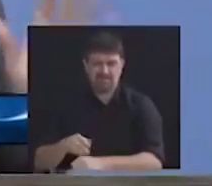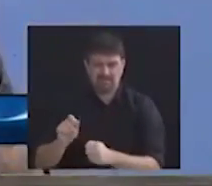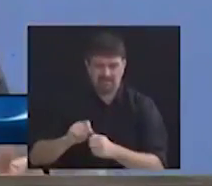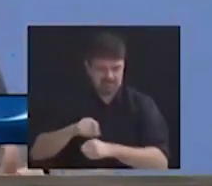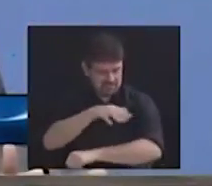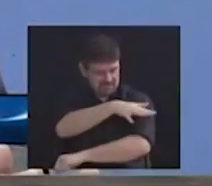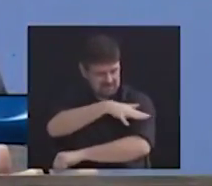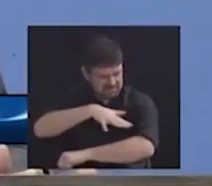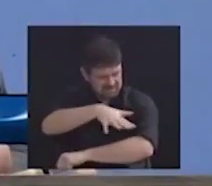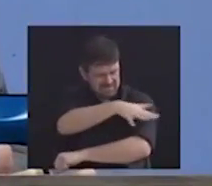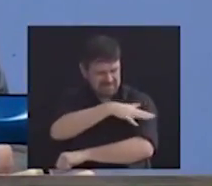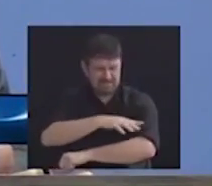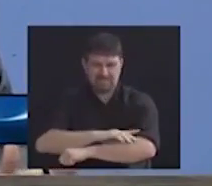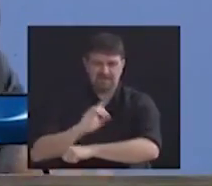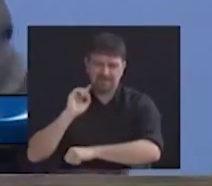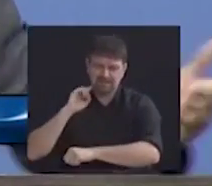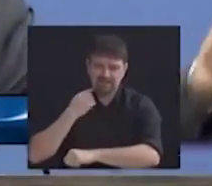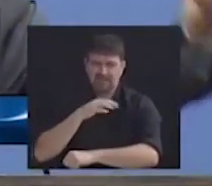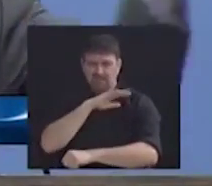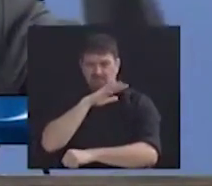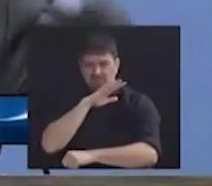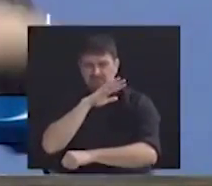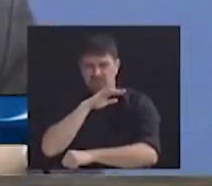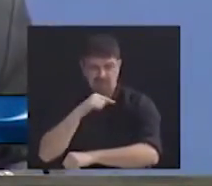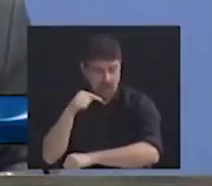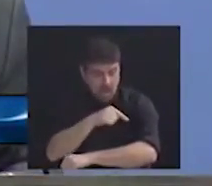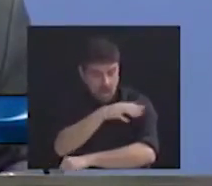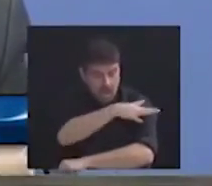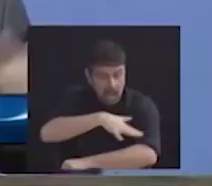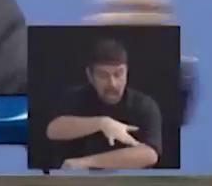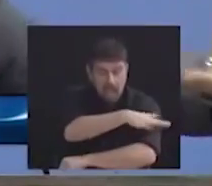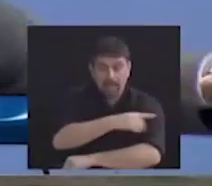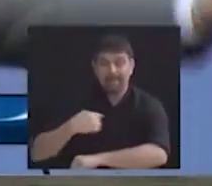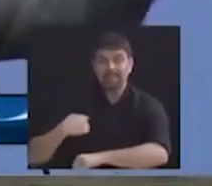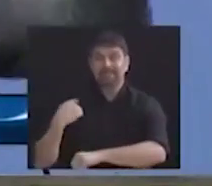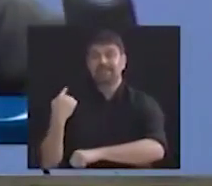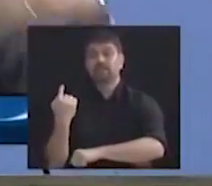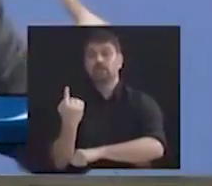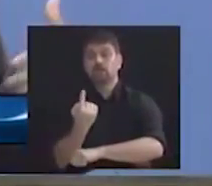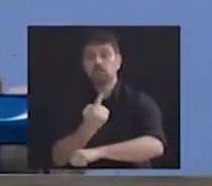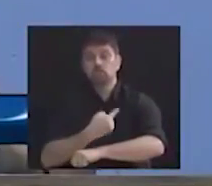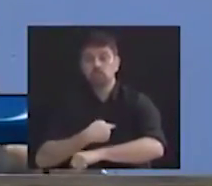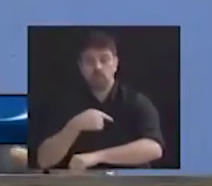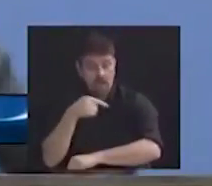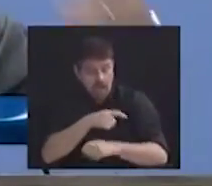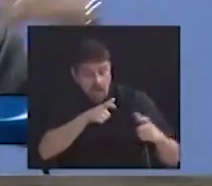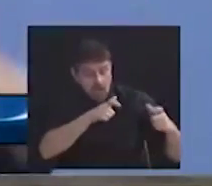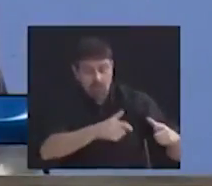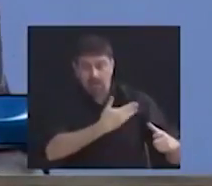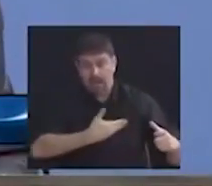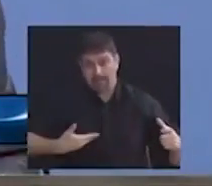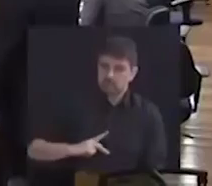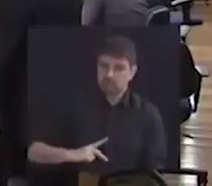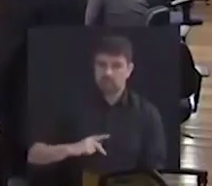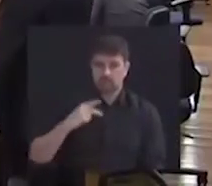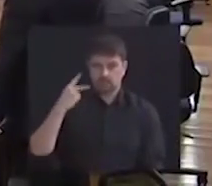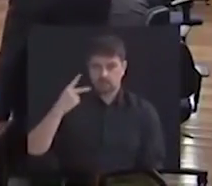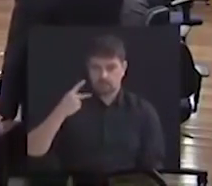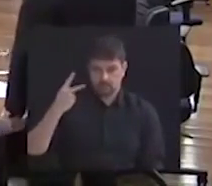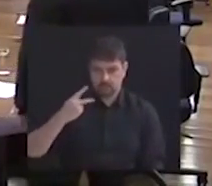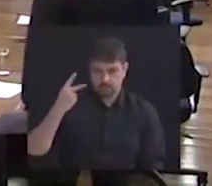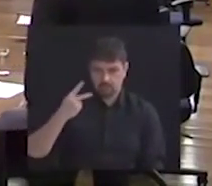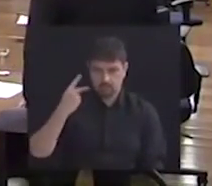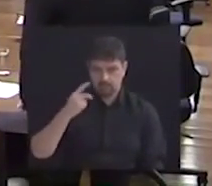de restos de coisas na nossa praça, no nosso espaço público de convivência. Ele